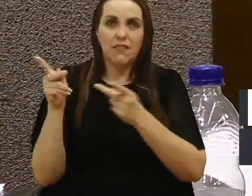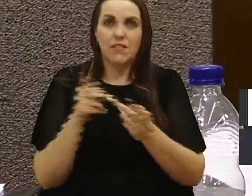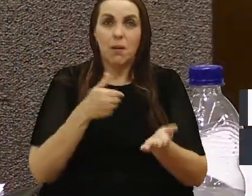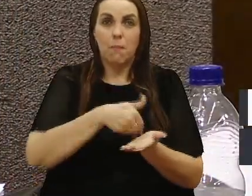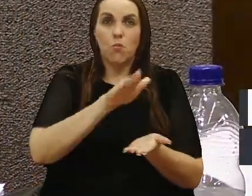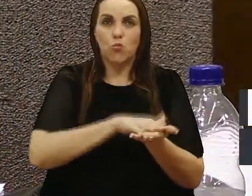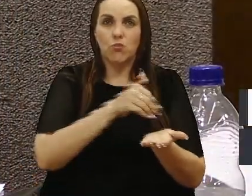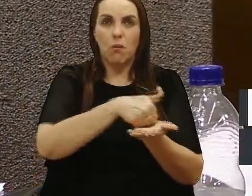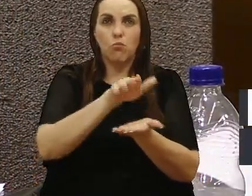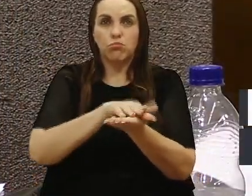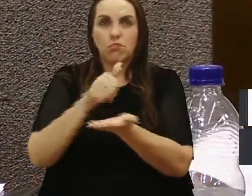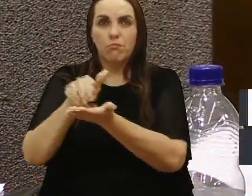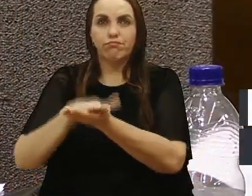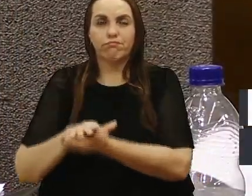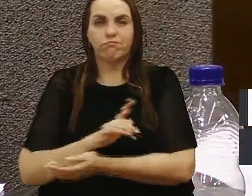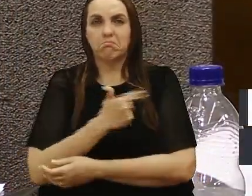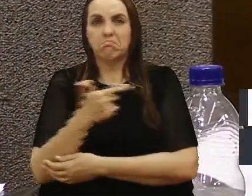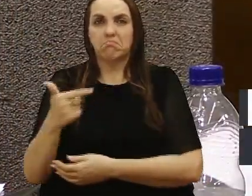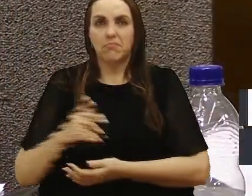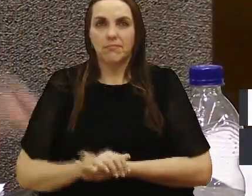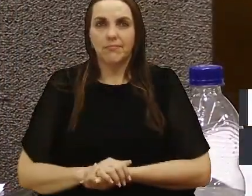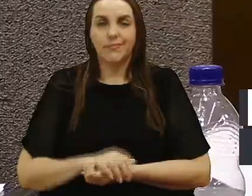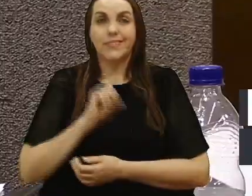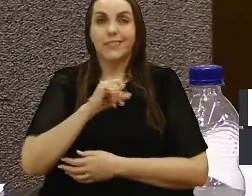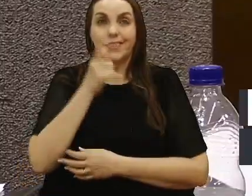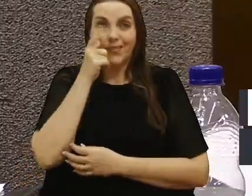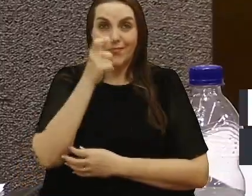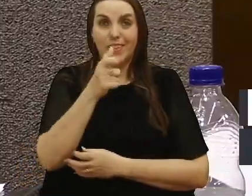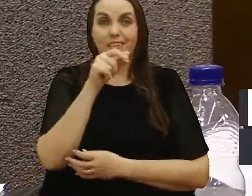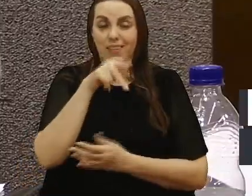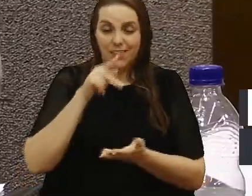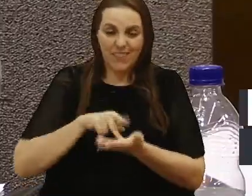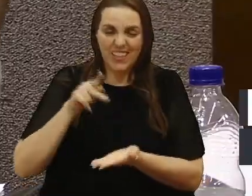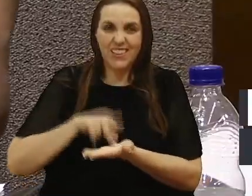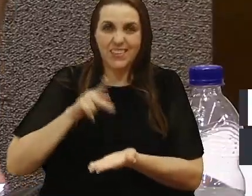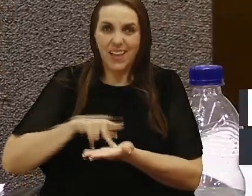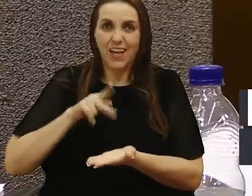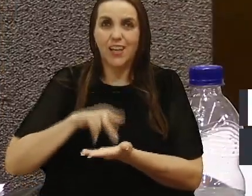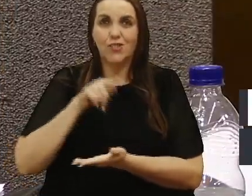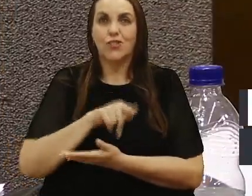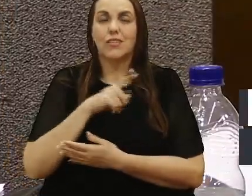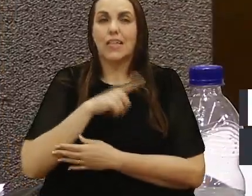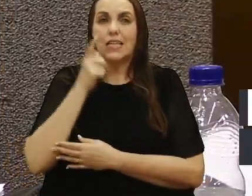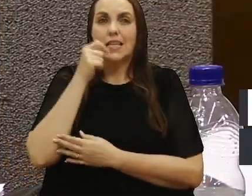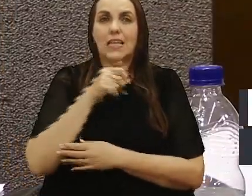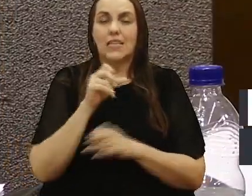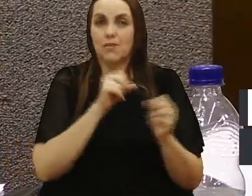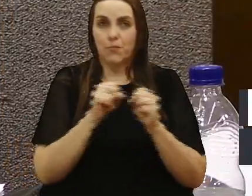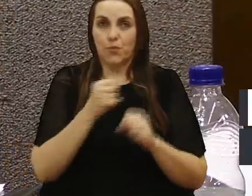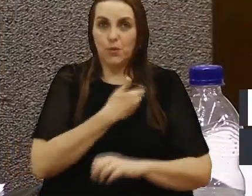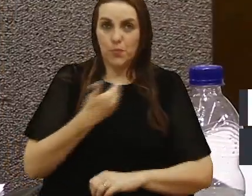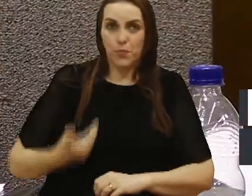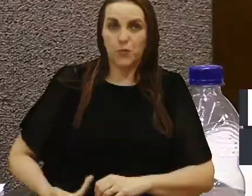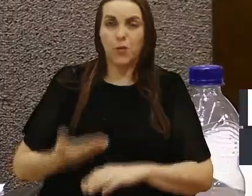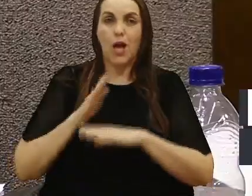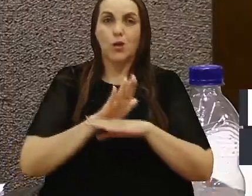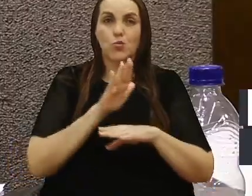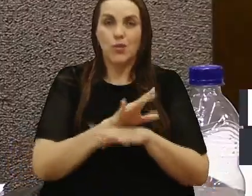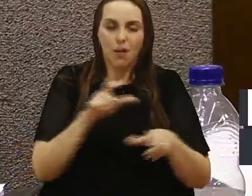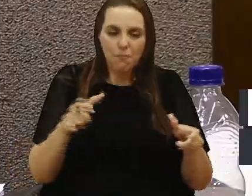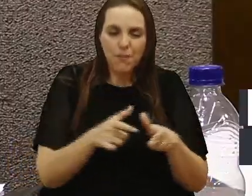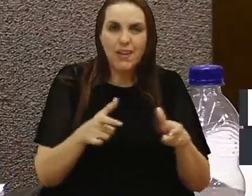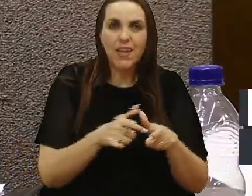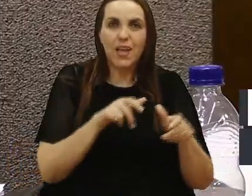no trabalho deles. Se houvesse verdade interesse do poder público de ajudar o pequeno